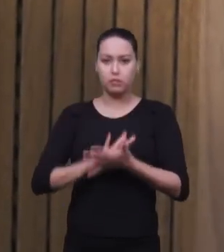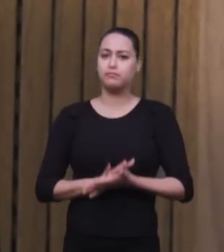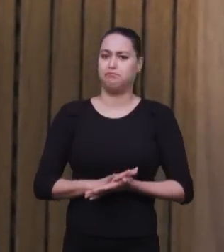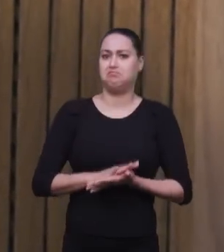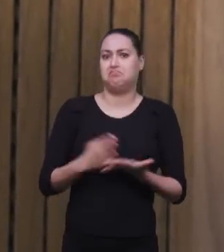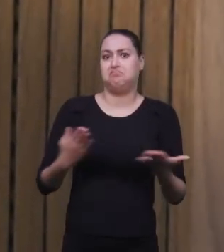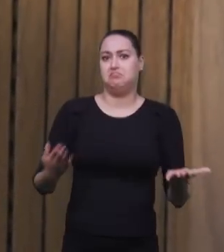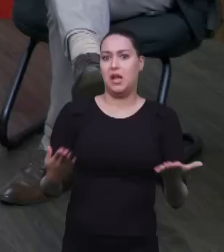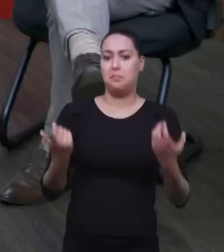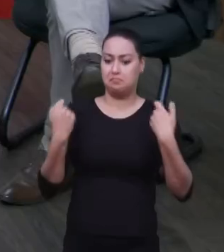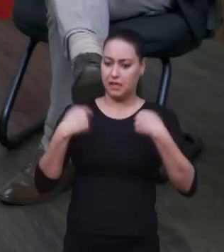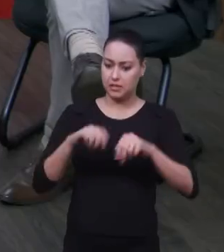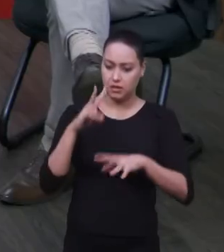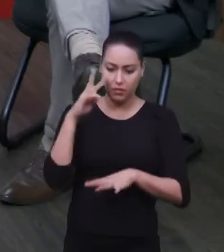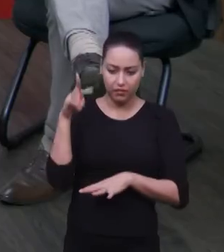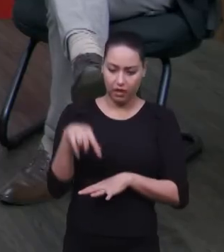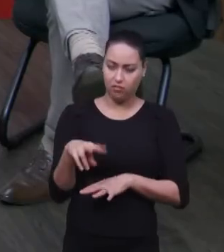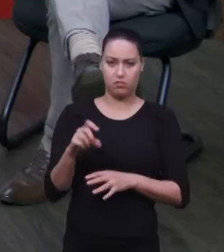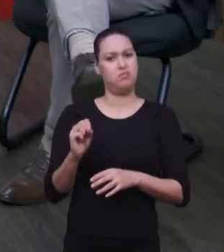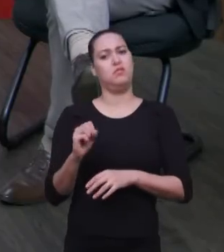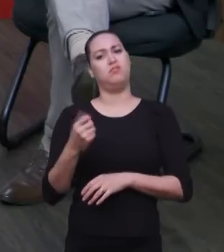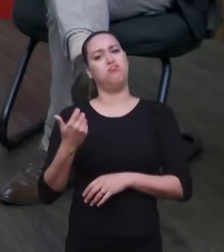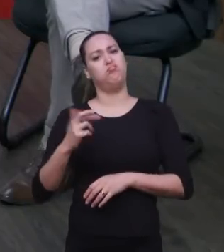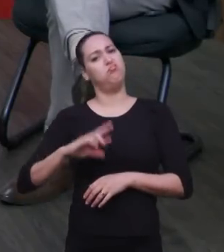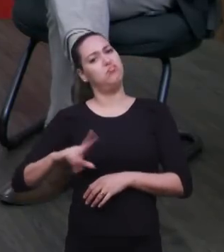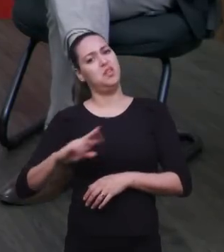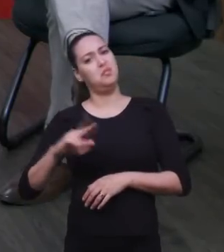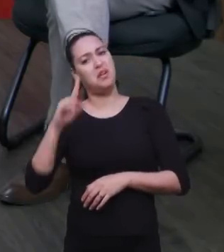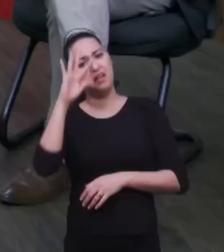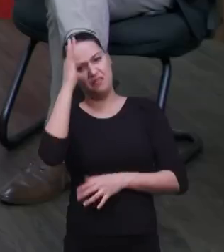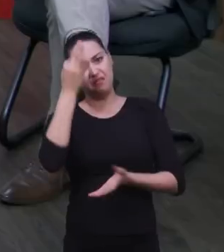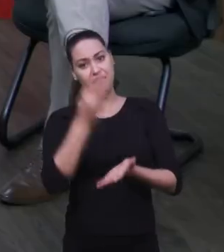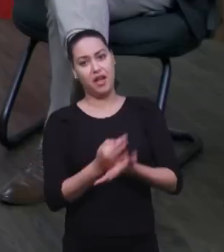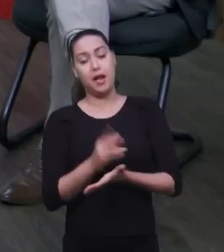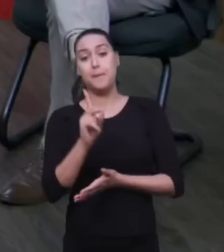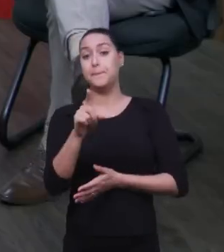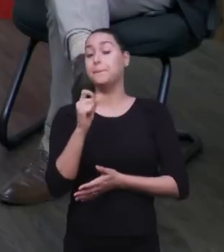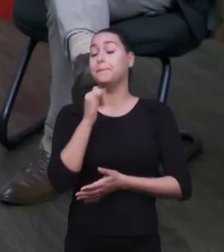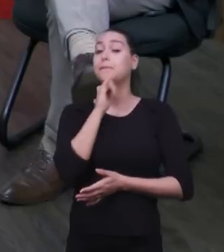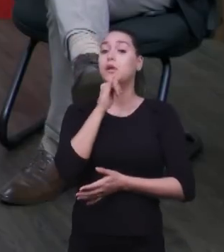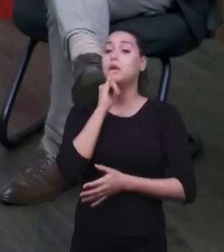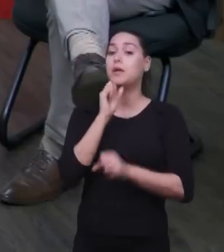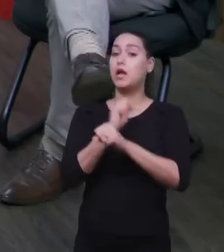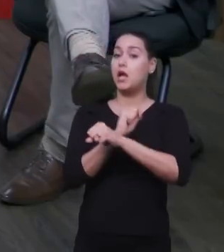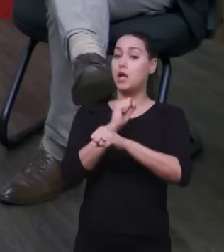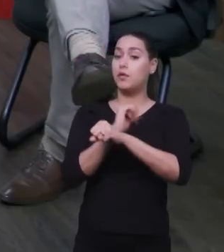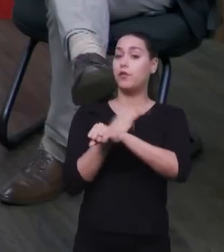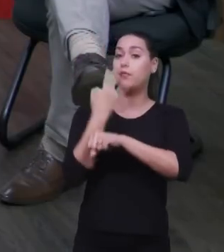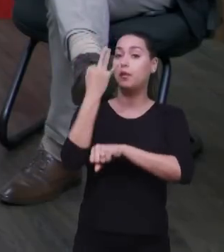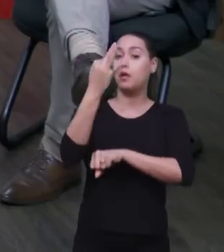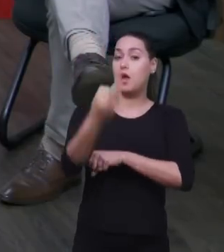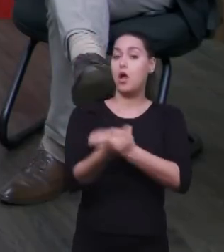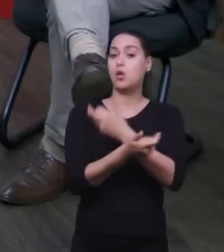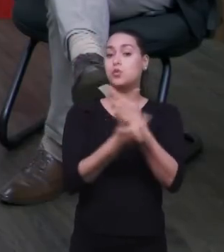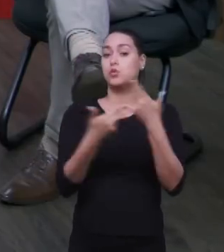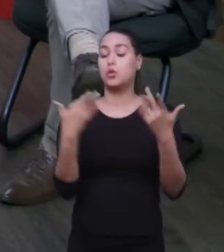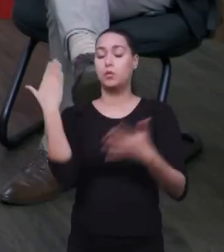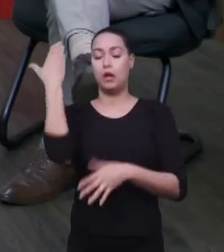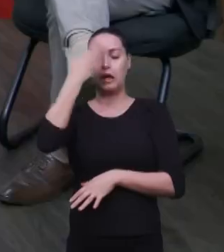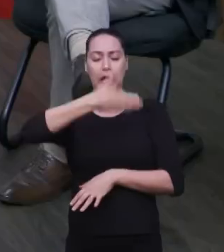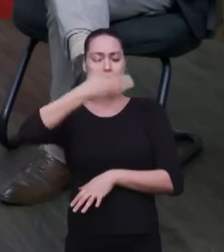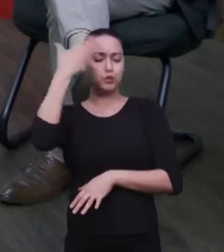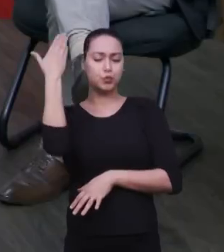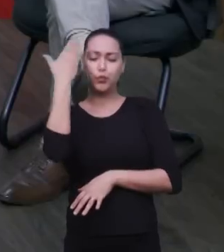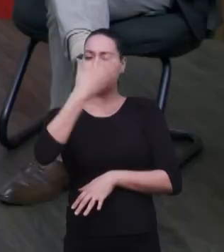E até de grande potência para você ver um átomo. Então isso não é fé. A fé é ali no sentido da esperança daquilo que não se vê. Eu estou aguardando